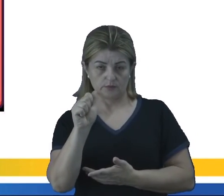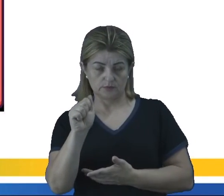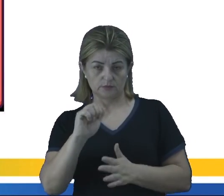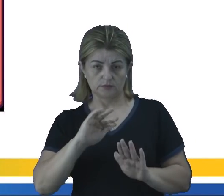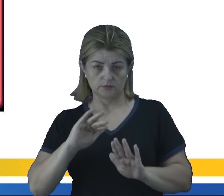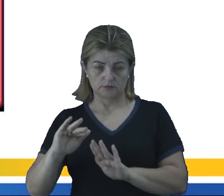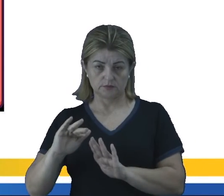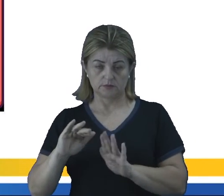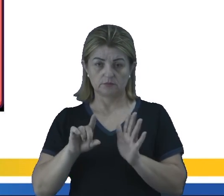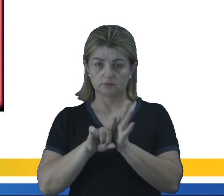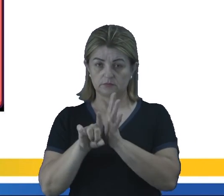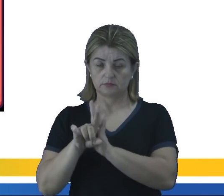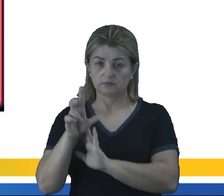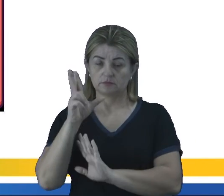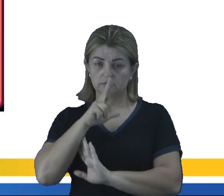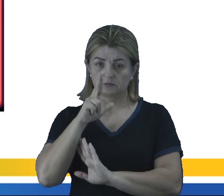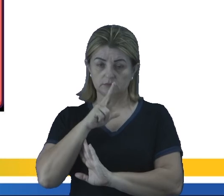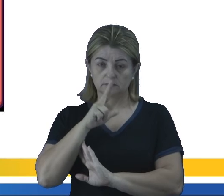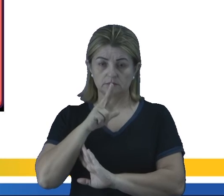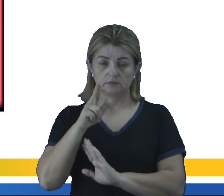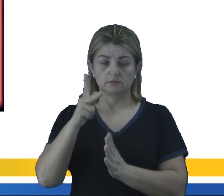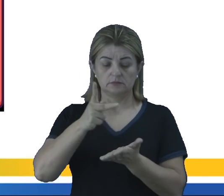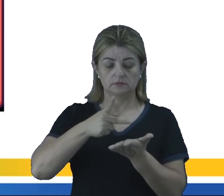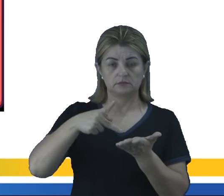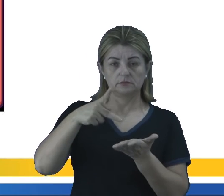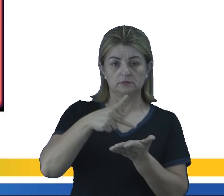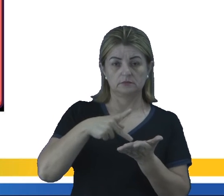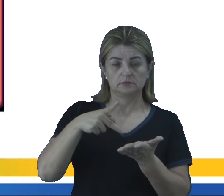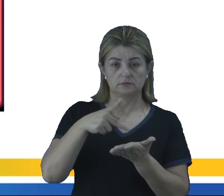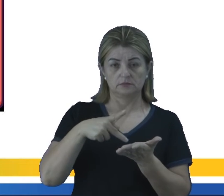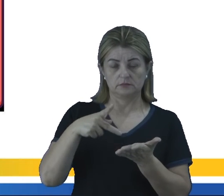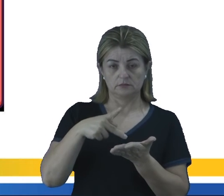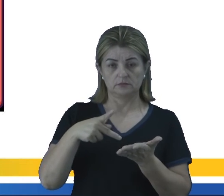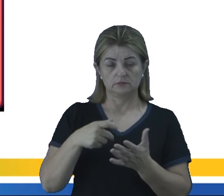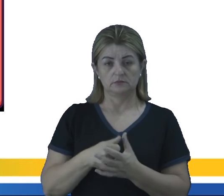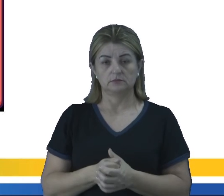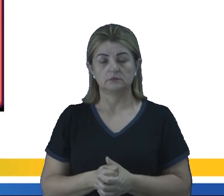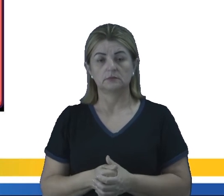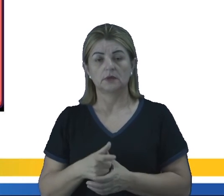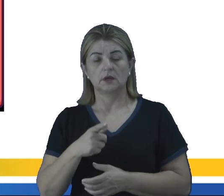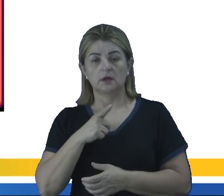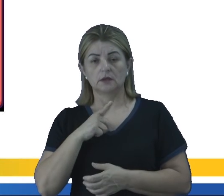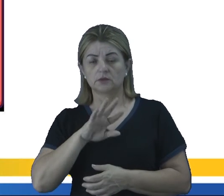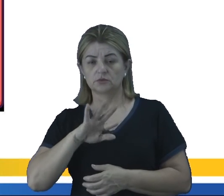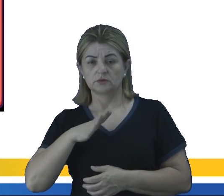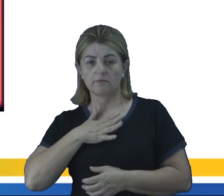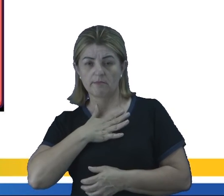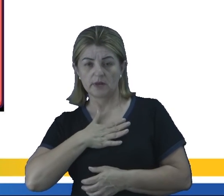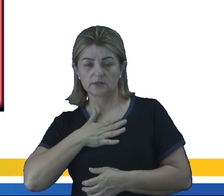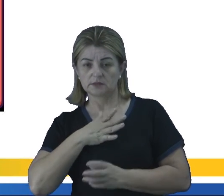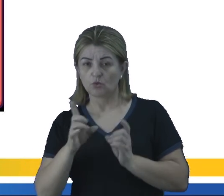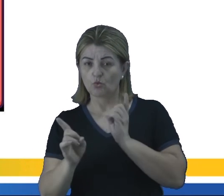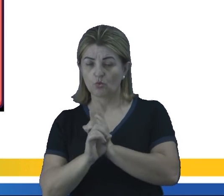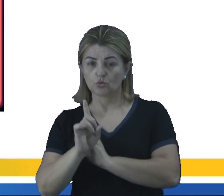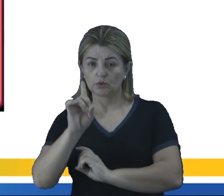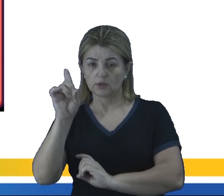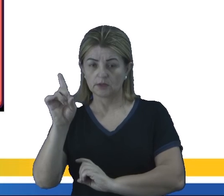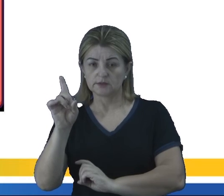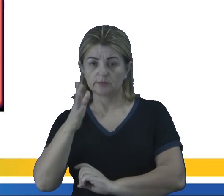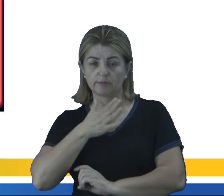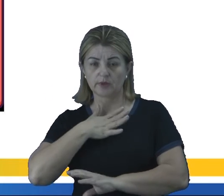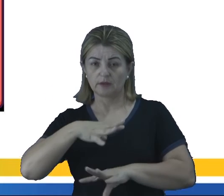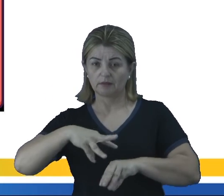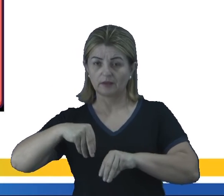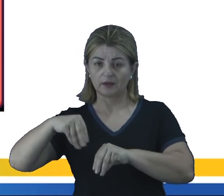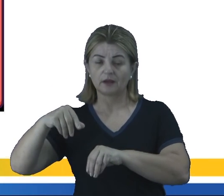segunda característica é o escapismo, ou evasão, no caso. Também é uma característica bem comum do romantismo,